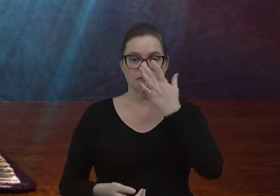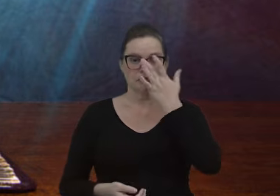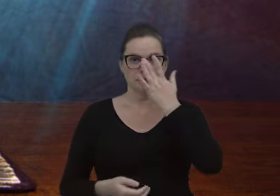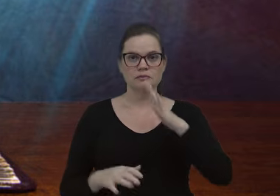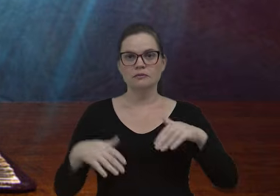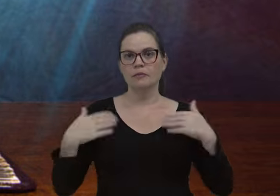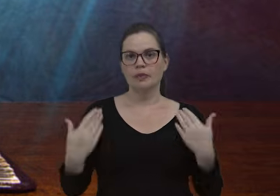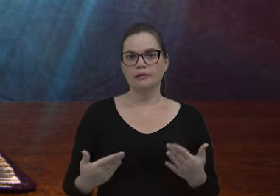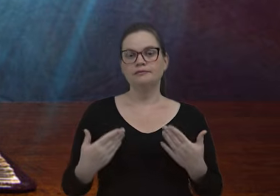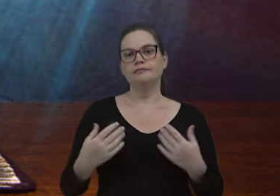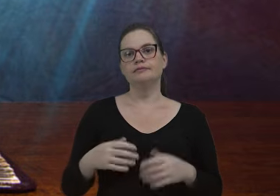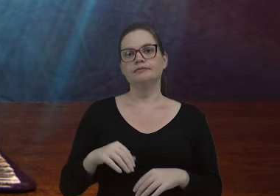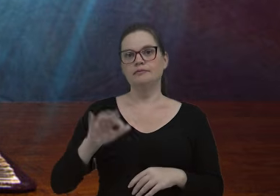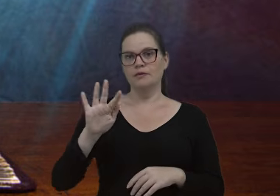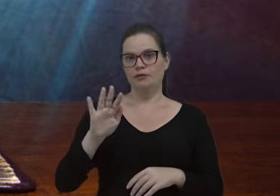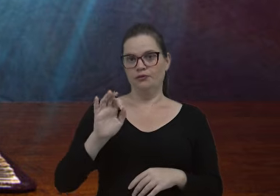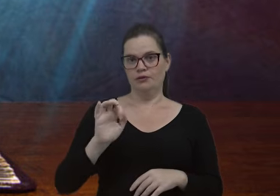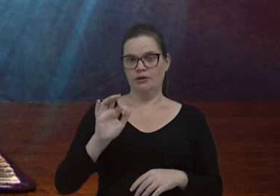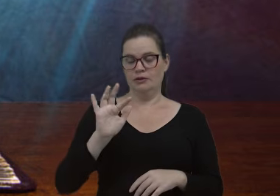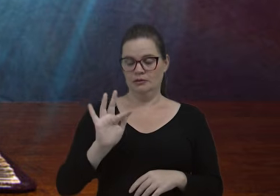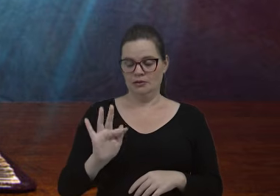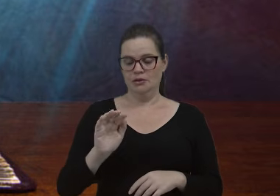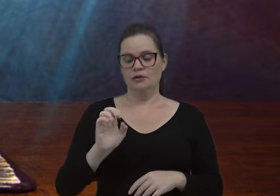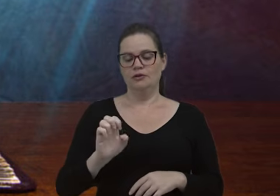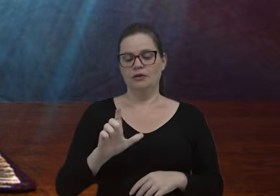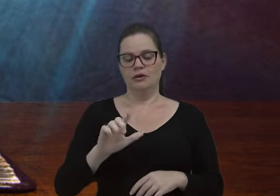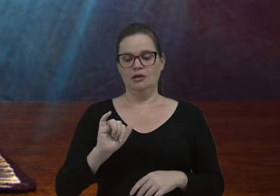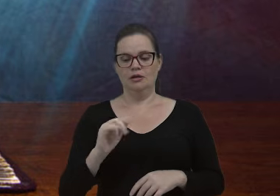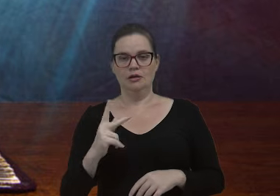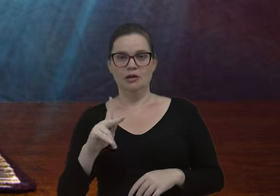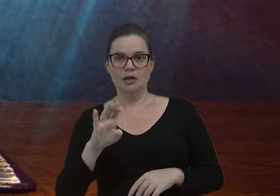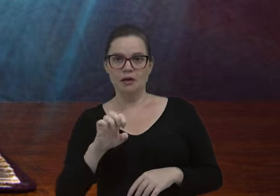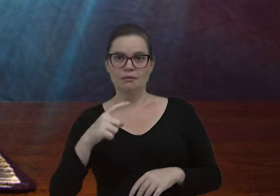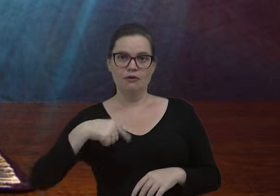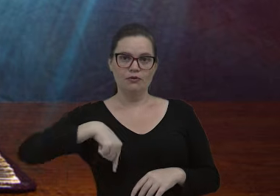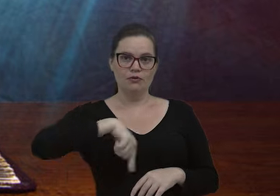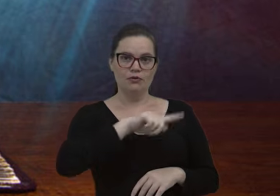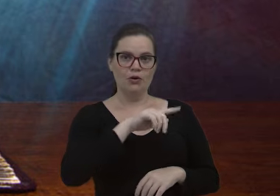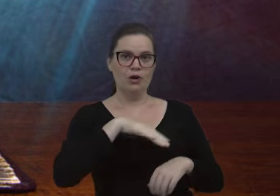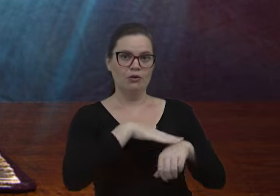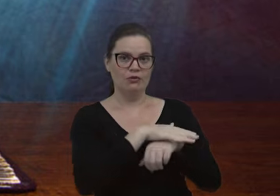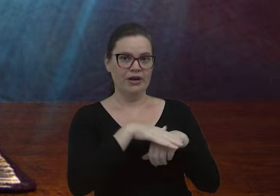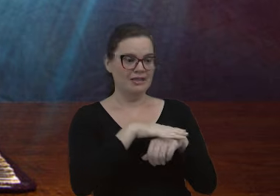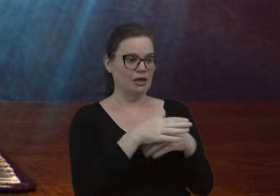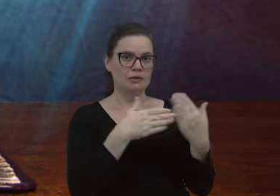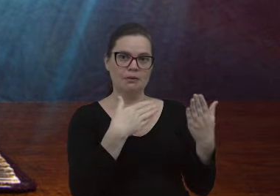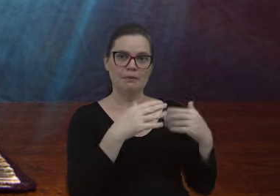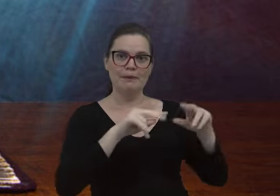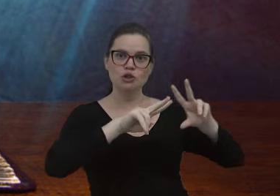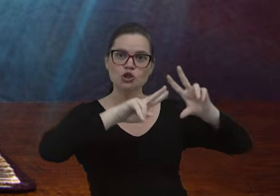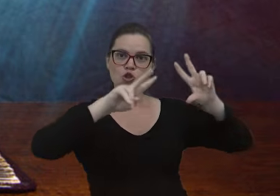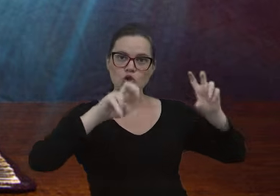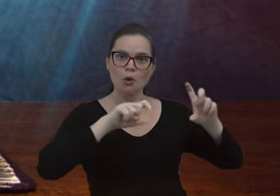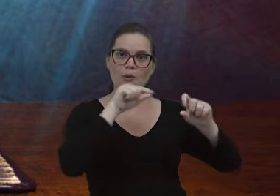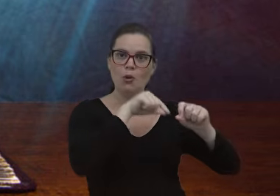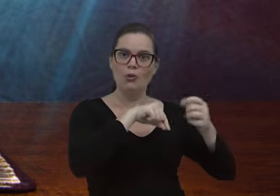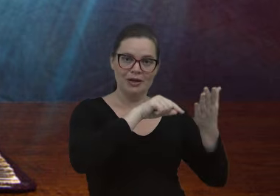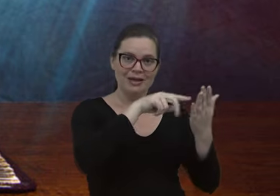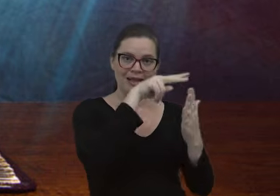Então Filipe, abrindo a sua boca e começando nesta escritura,